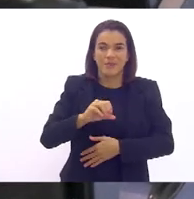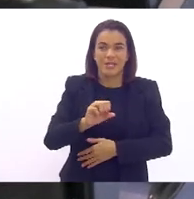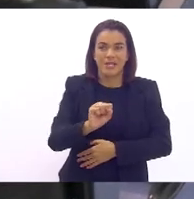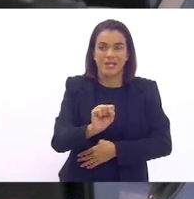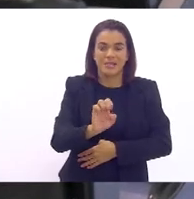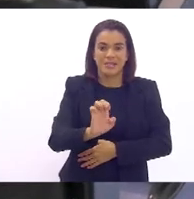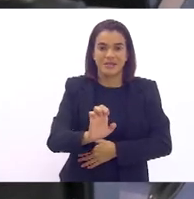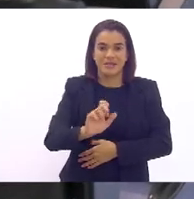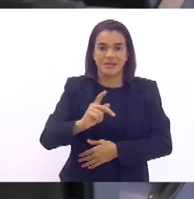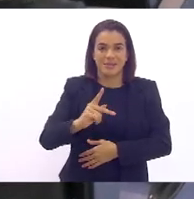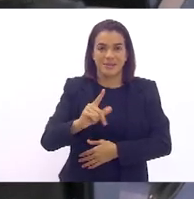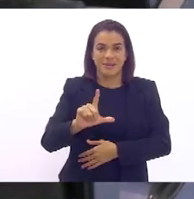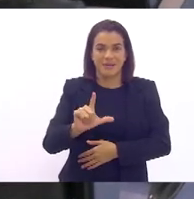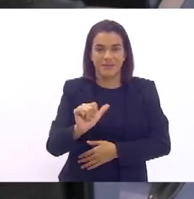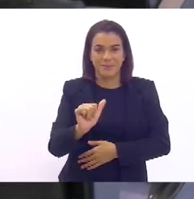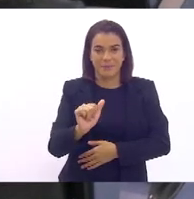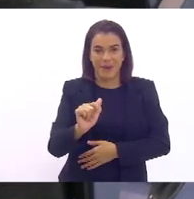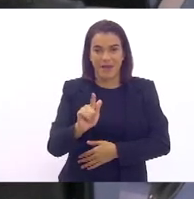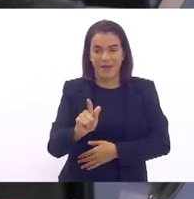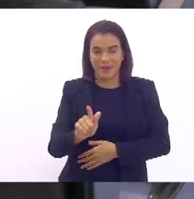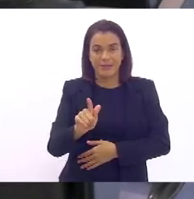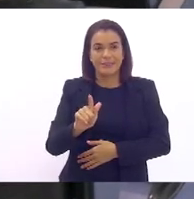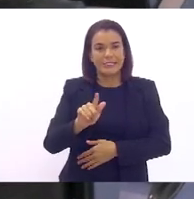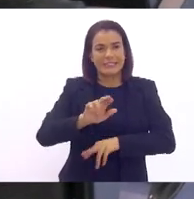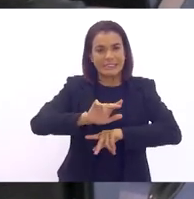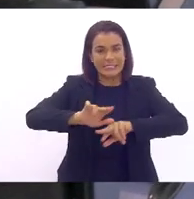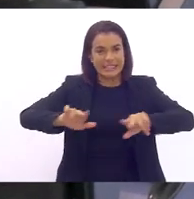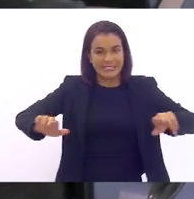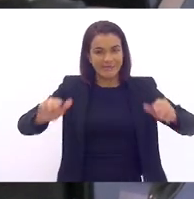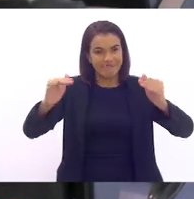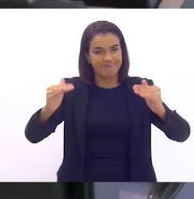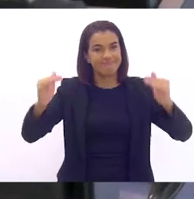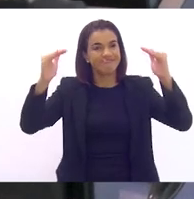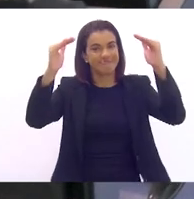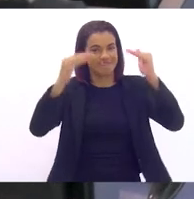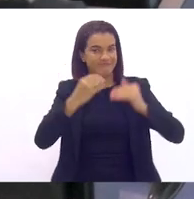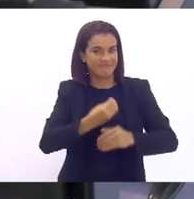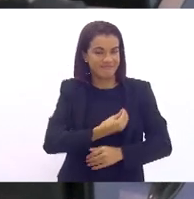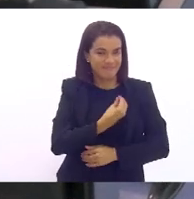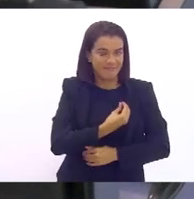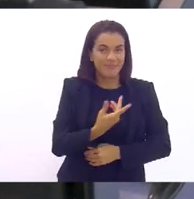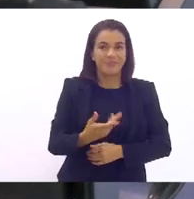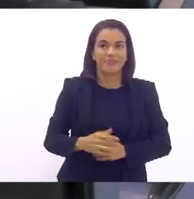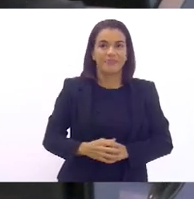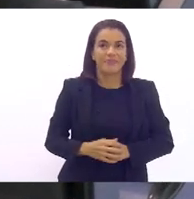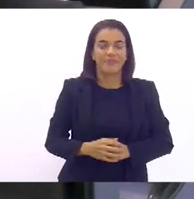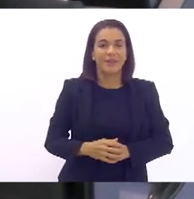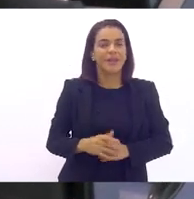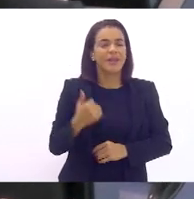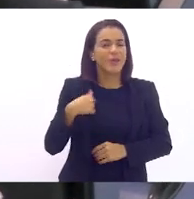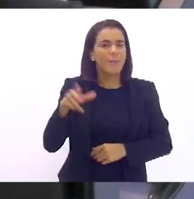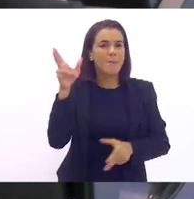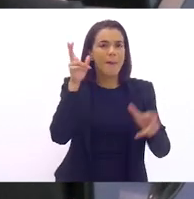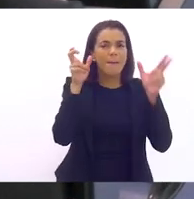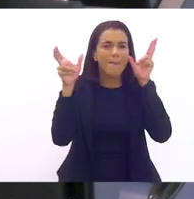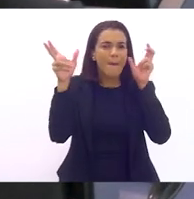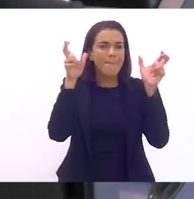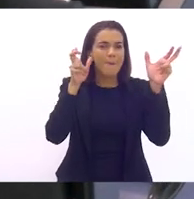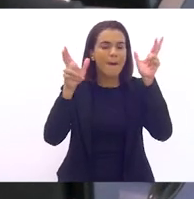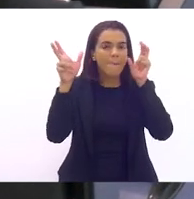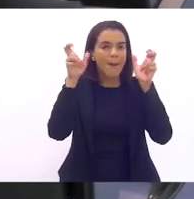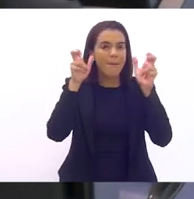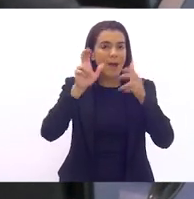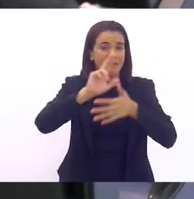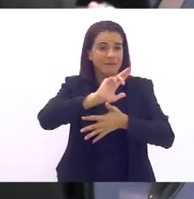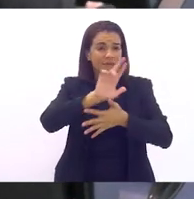aqui presente os demais as demais autoridades e tava ouvindo atentamente né E muito do que